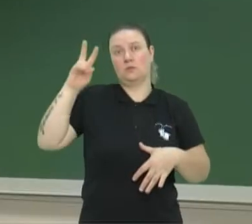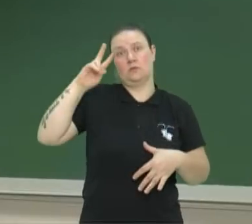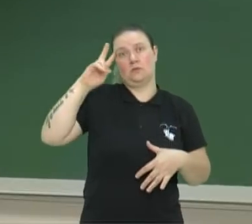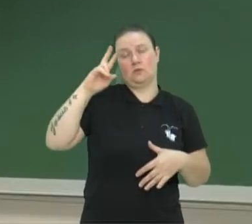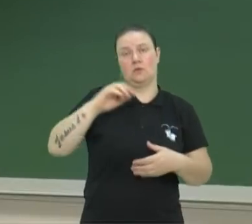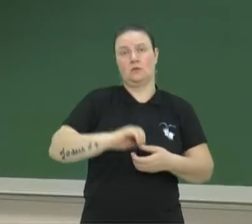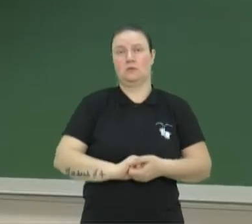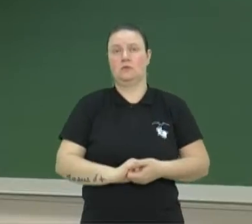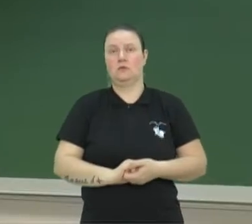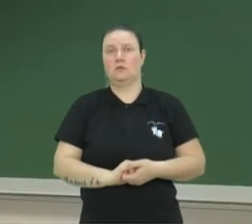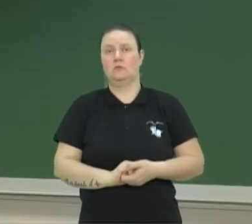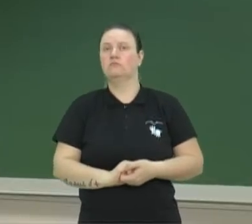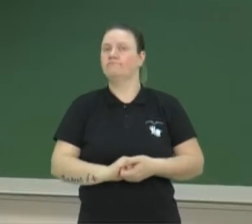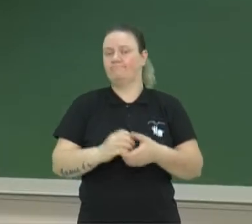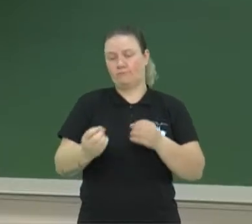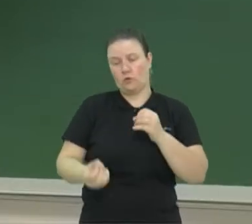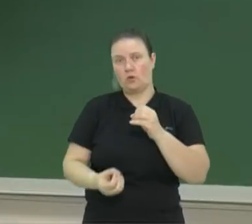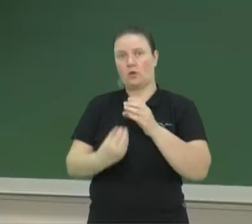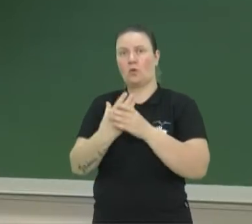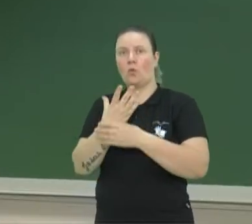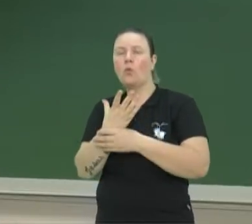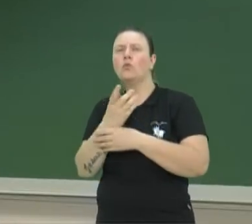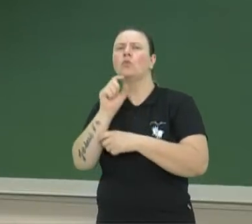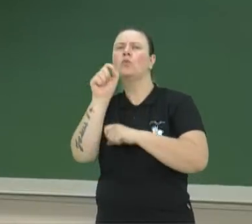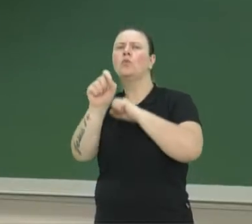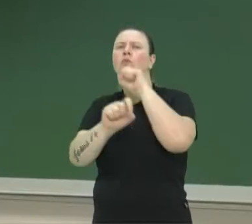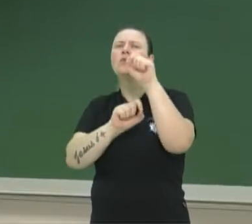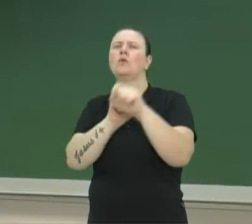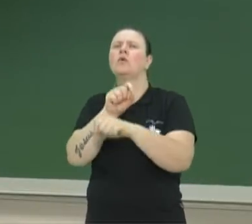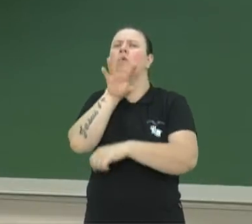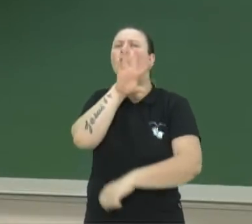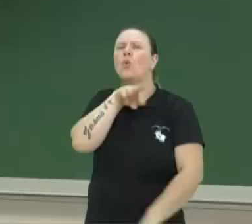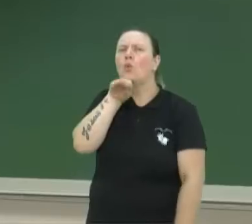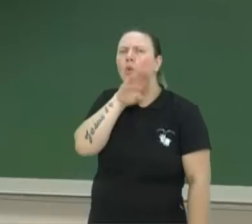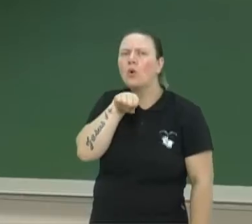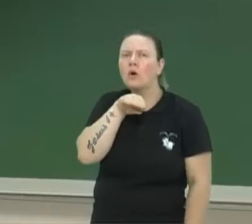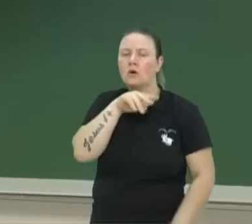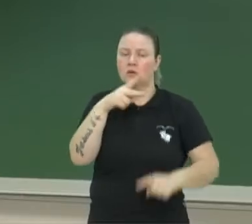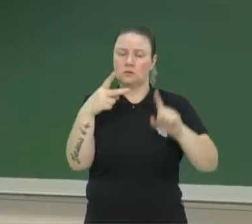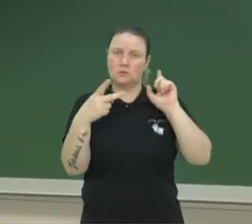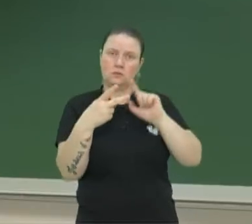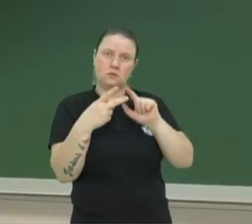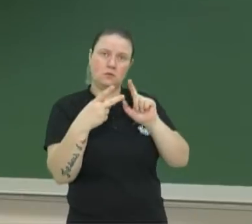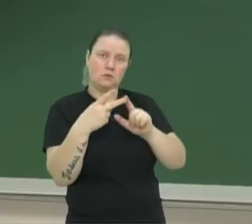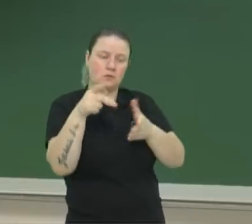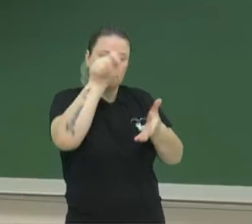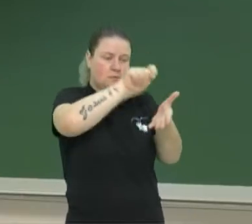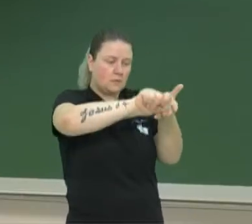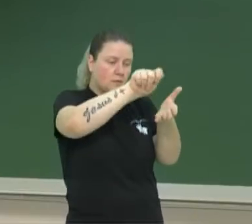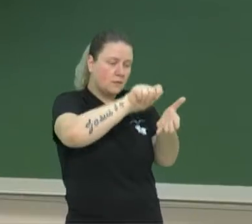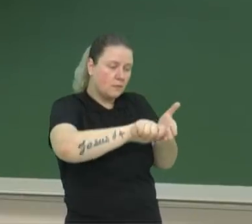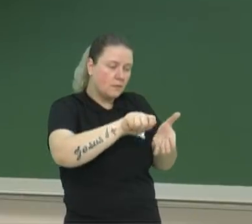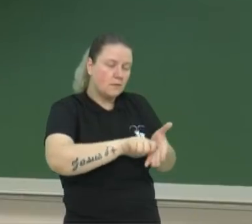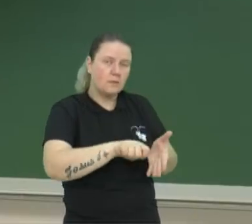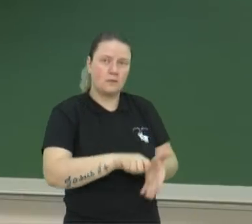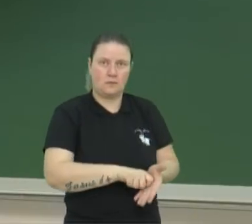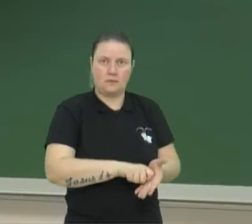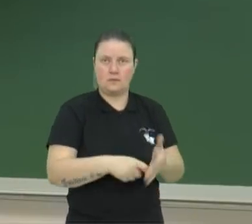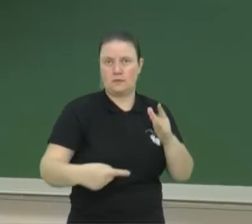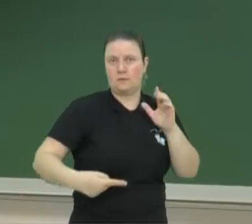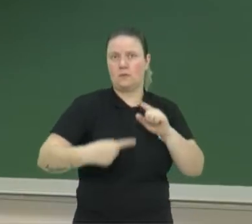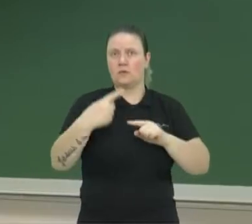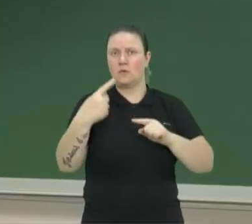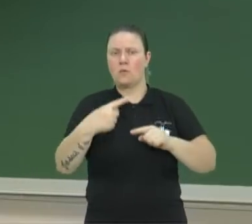na oralidade, certo? Depois passa a ser transcrito. Então primeiro ele foi, né, ele surgiu assim,